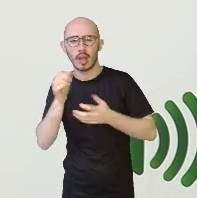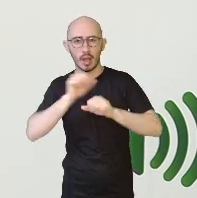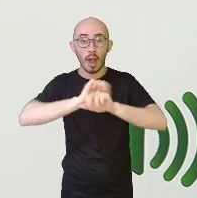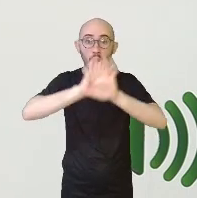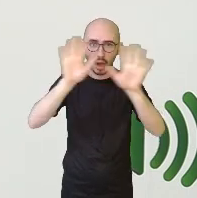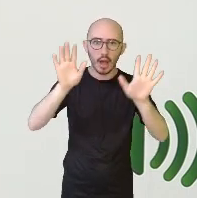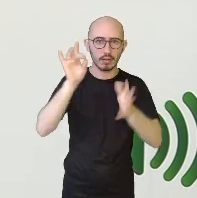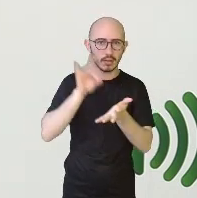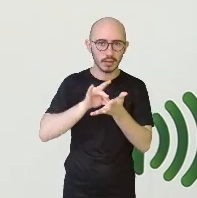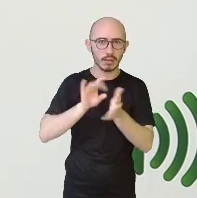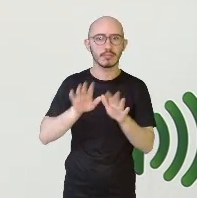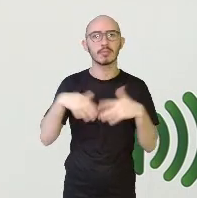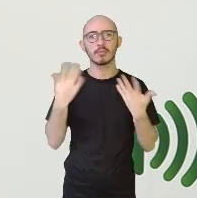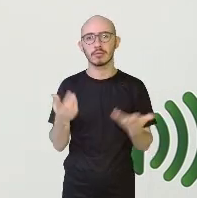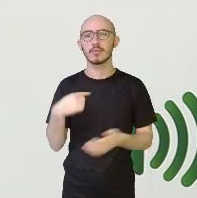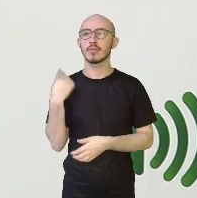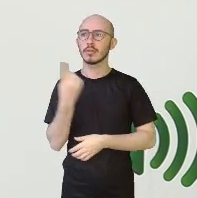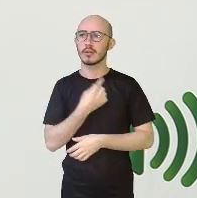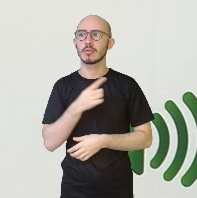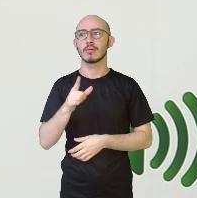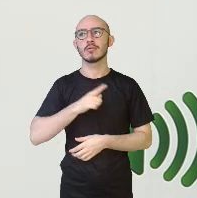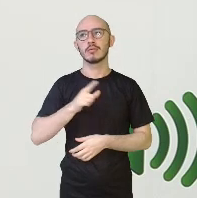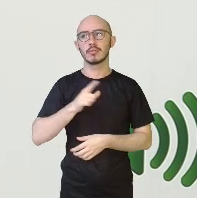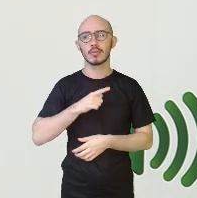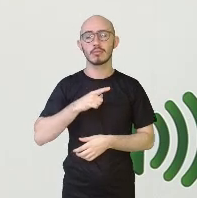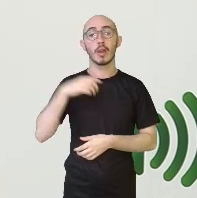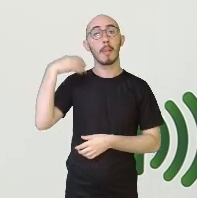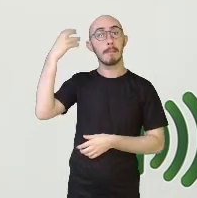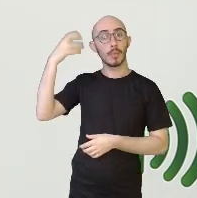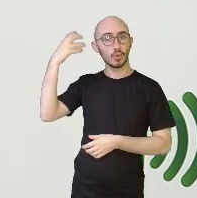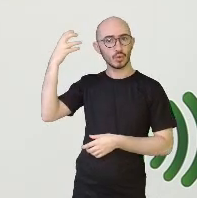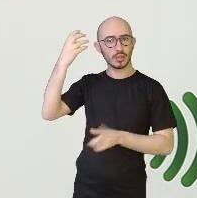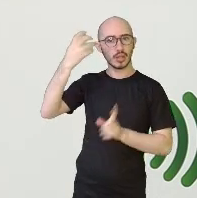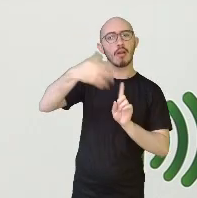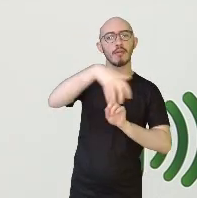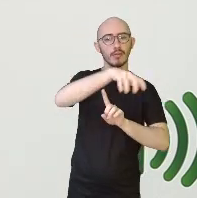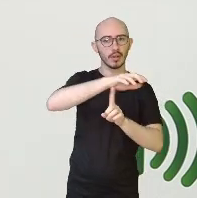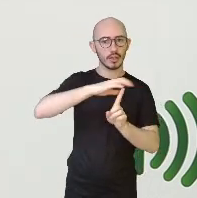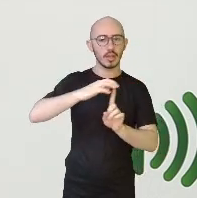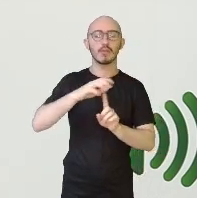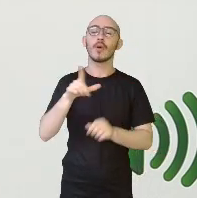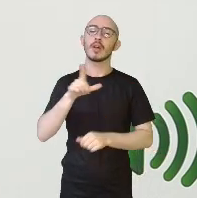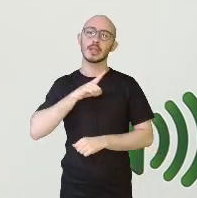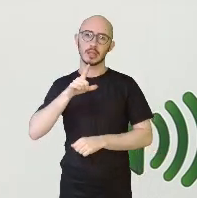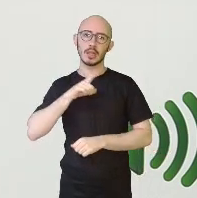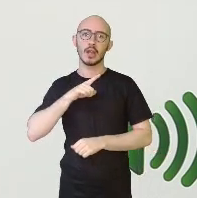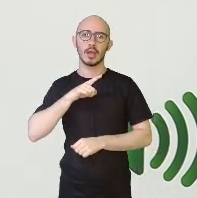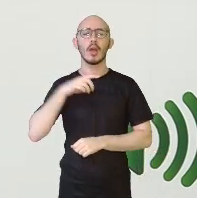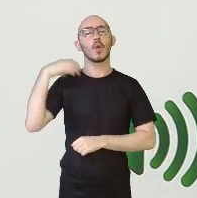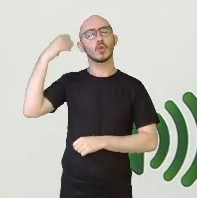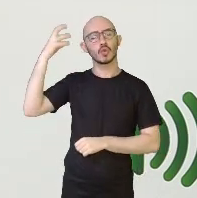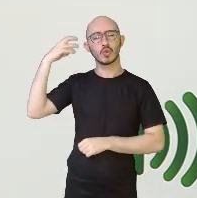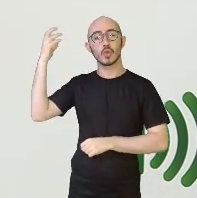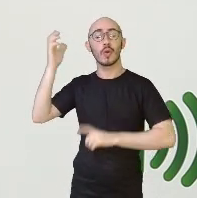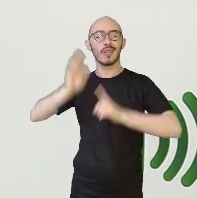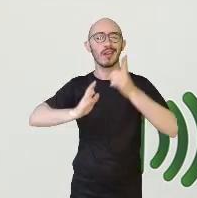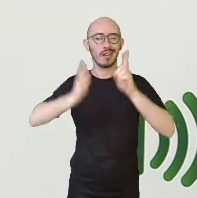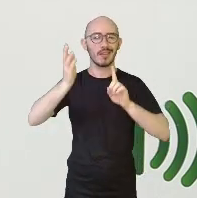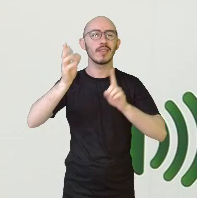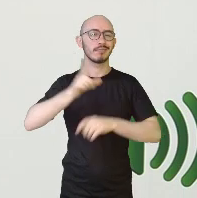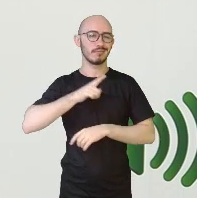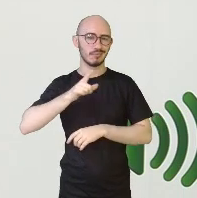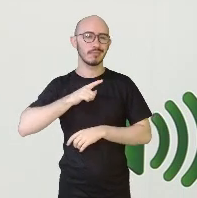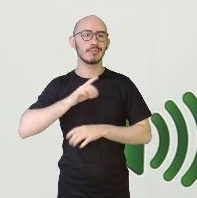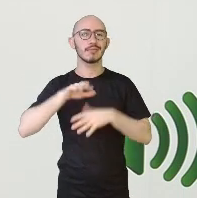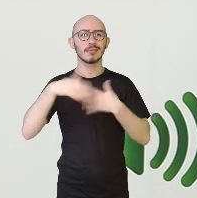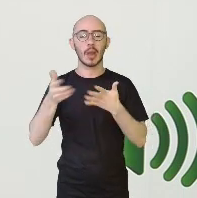claro para vocês que nós temos o frevo música, né? A música frevo que a gente escuta aí no carnaval, todo